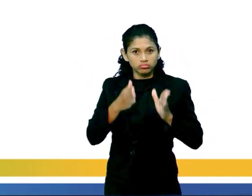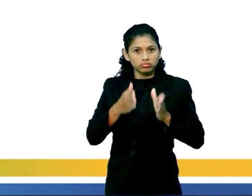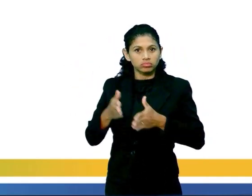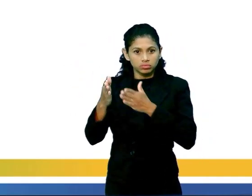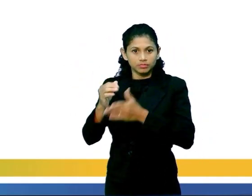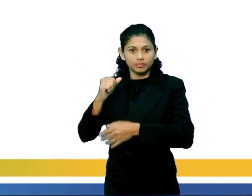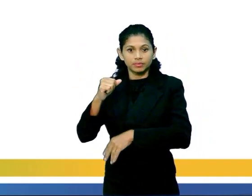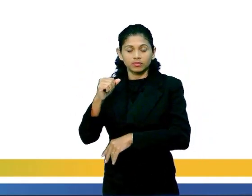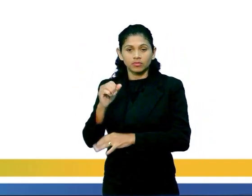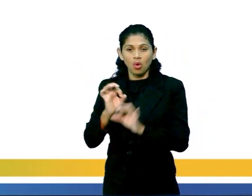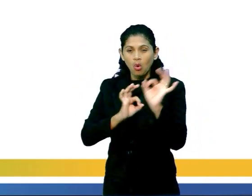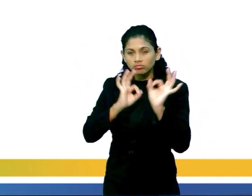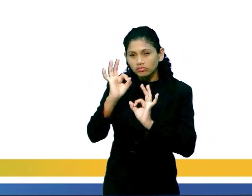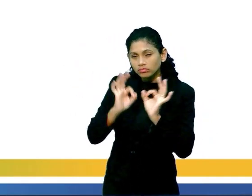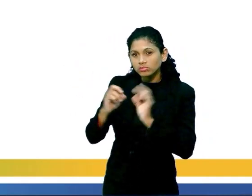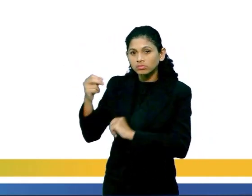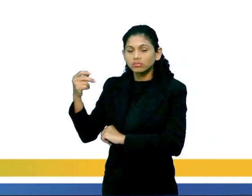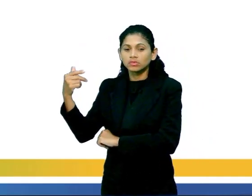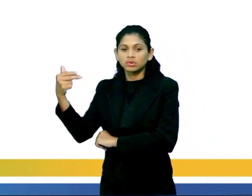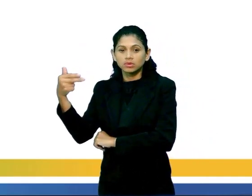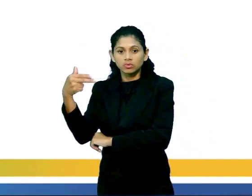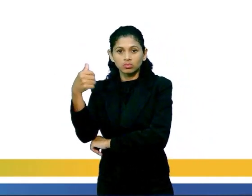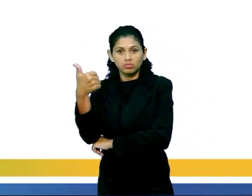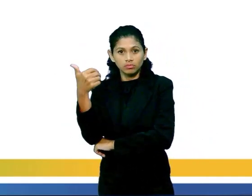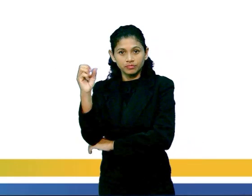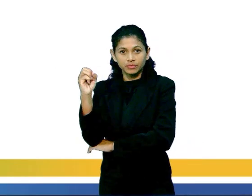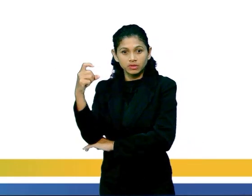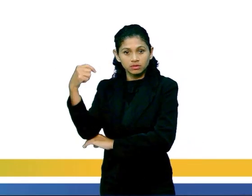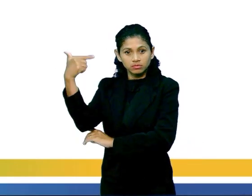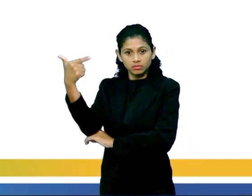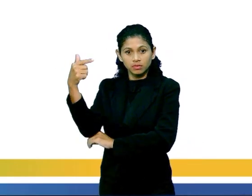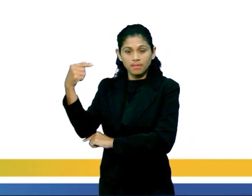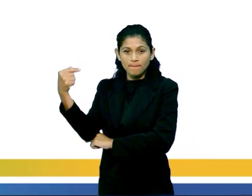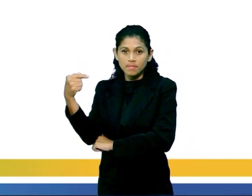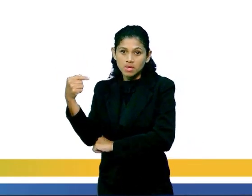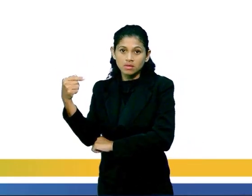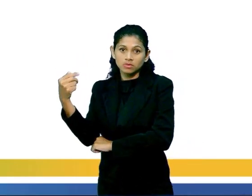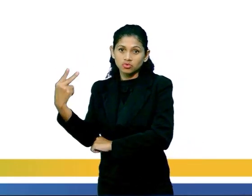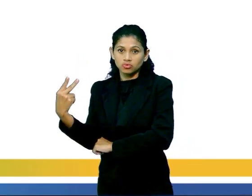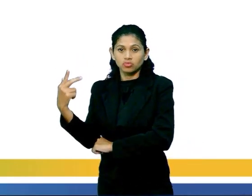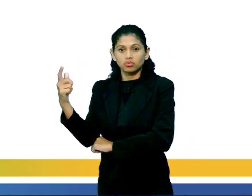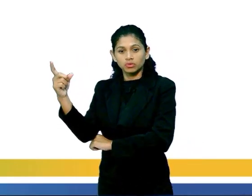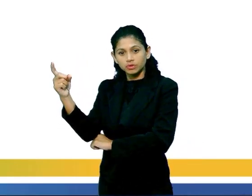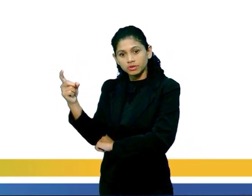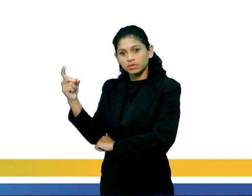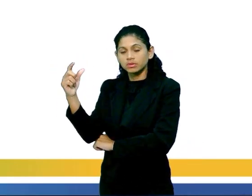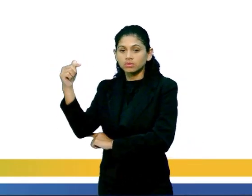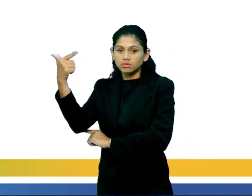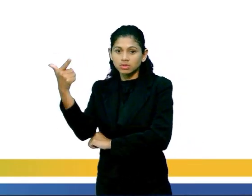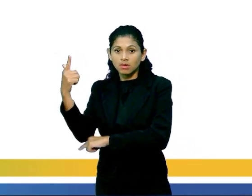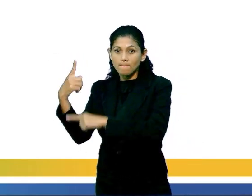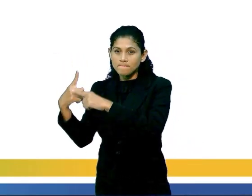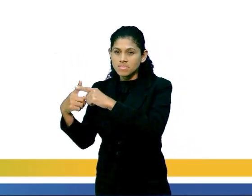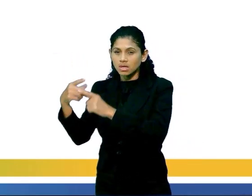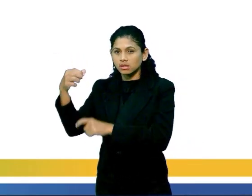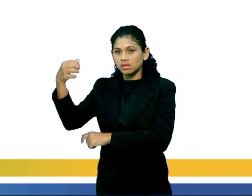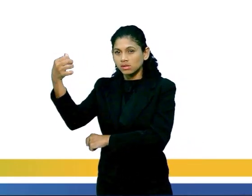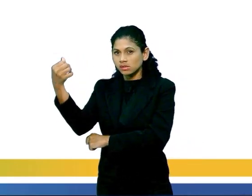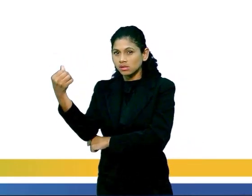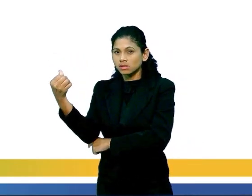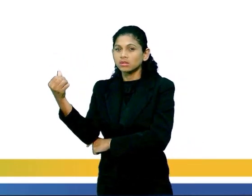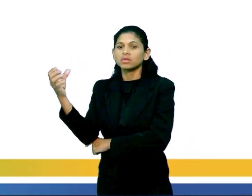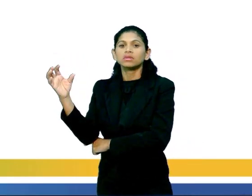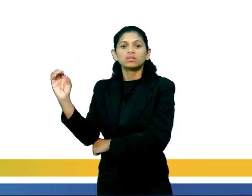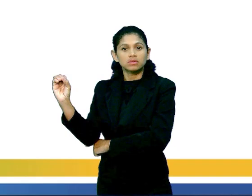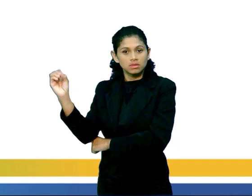Reorganizando, nós temos aí, ó, 10x quadrados menos 2x quadrado, mais o 60x. Só reorganizei aí